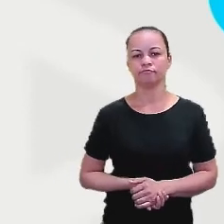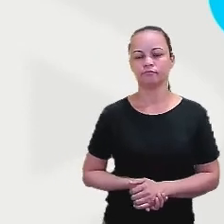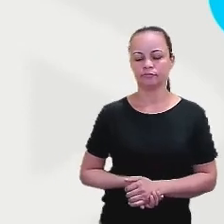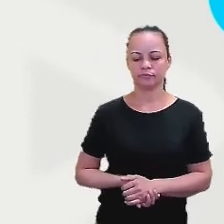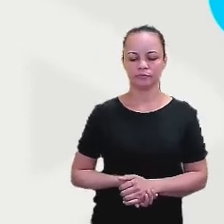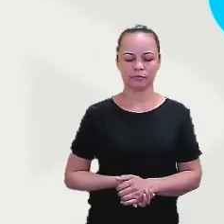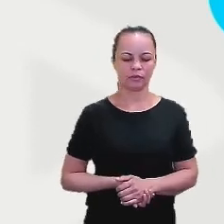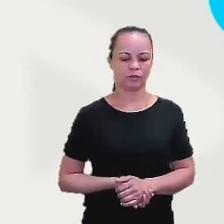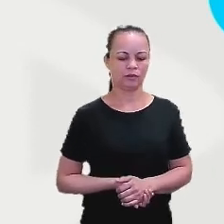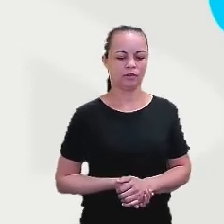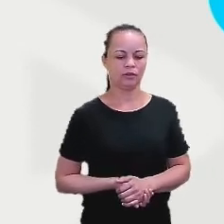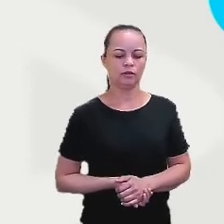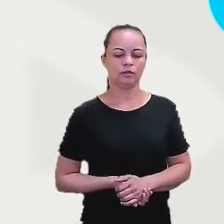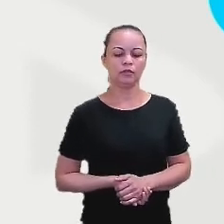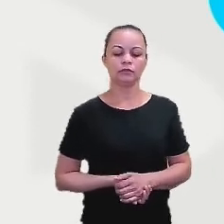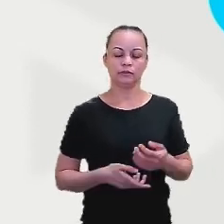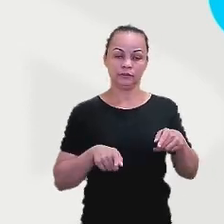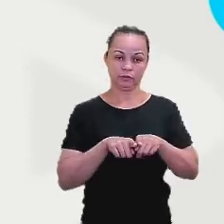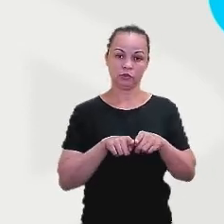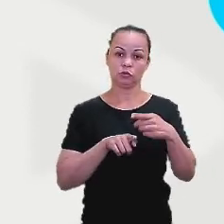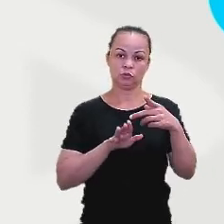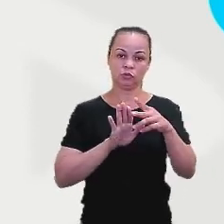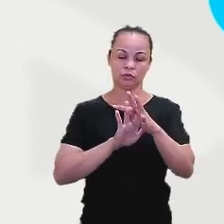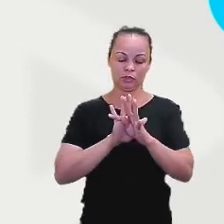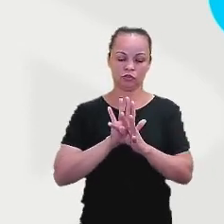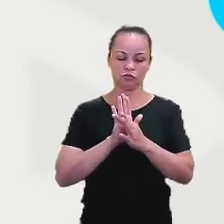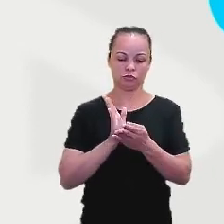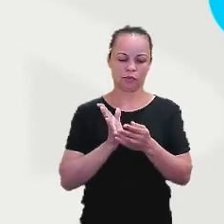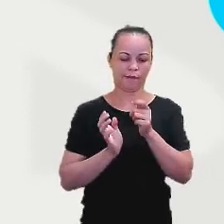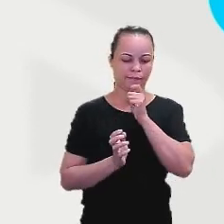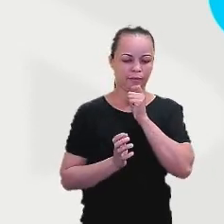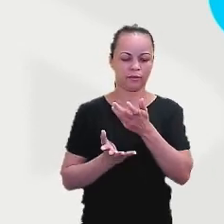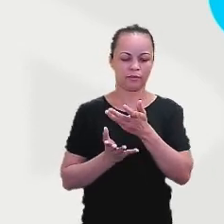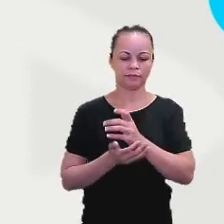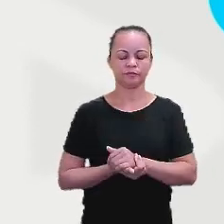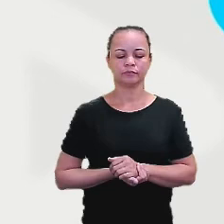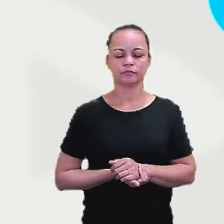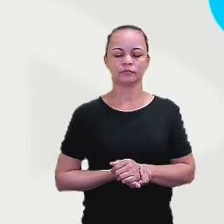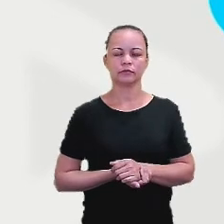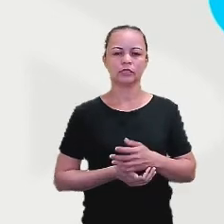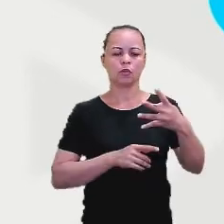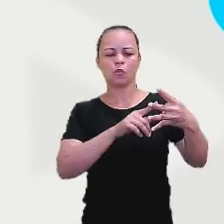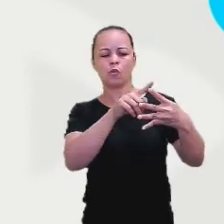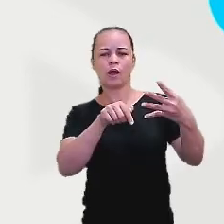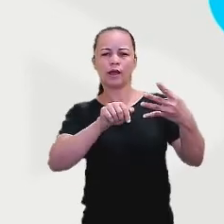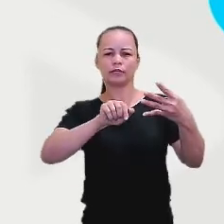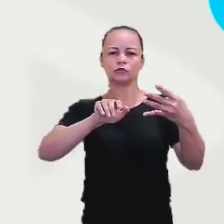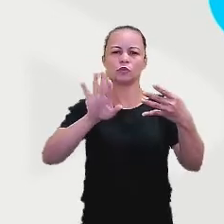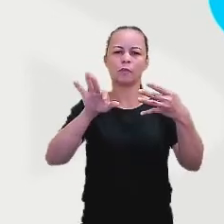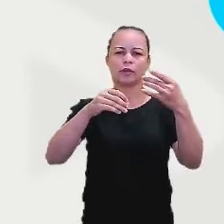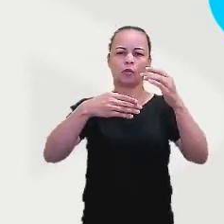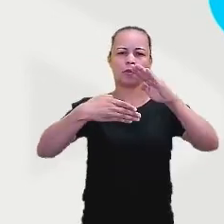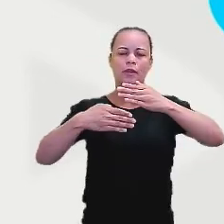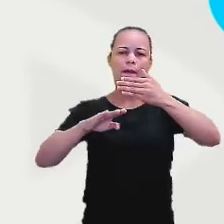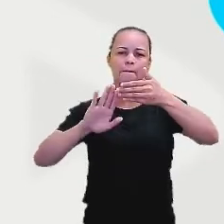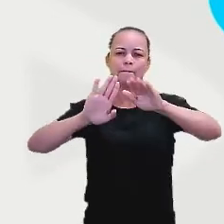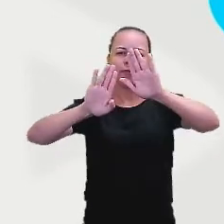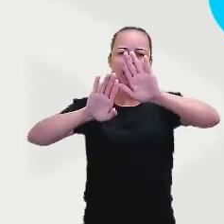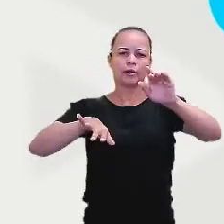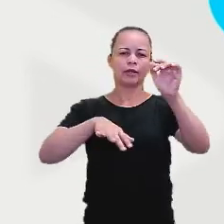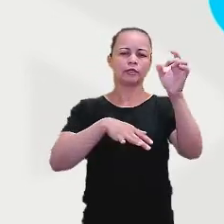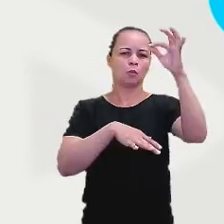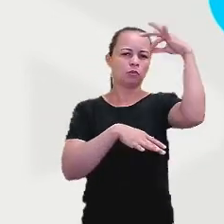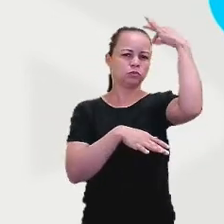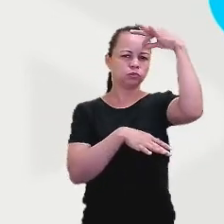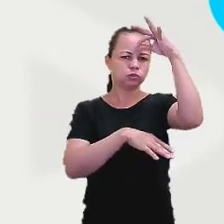Ainda no mesmo texto. Nesse texto, no trecho, 4 pernilongos na parede, na linha 2, a expressão